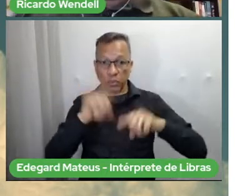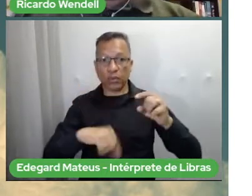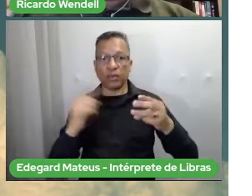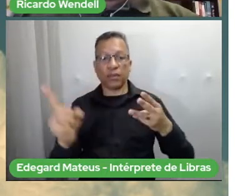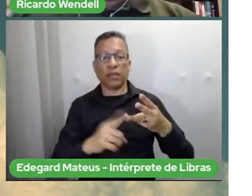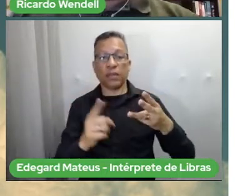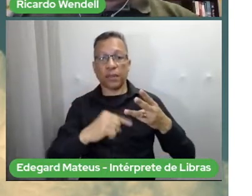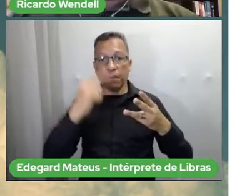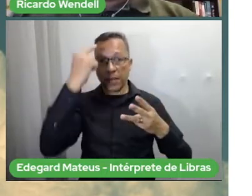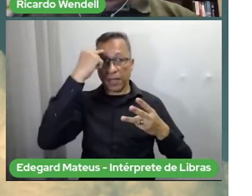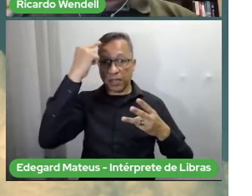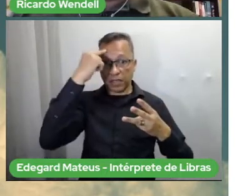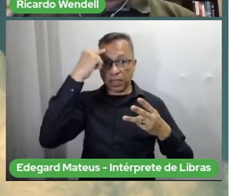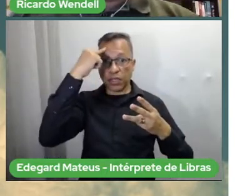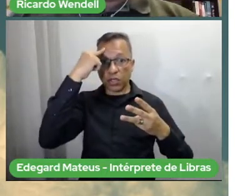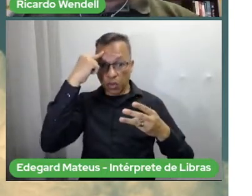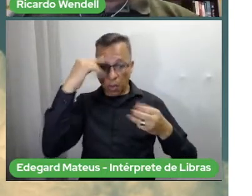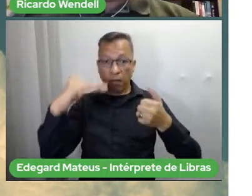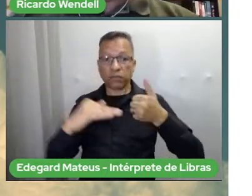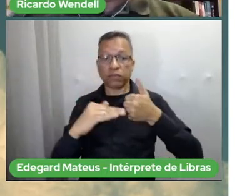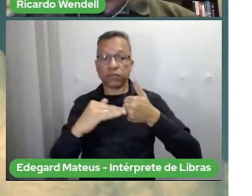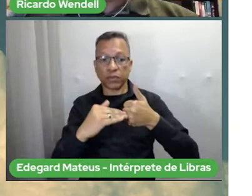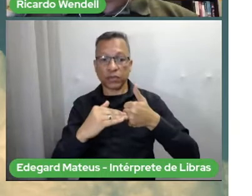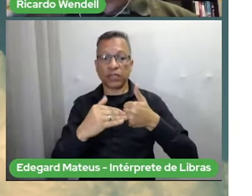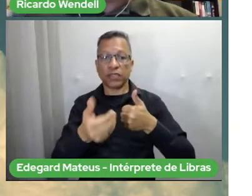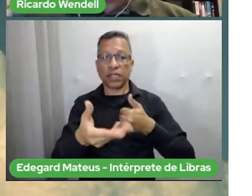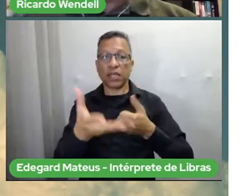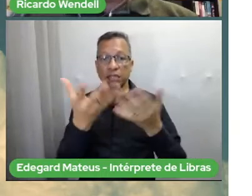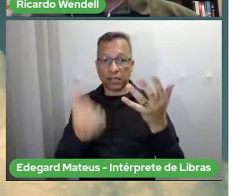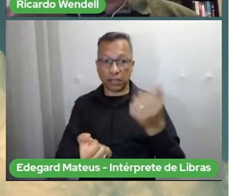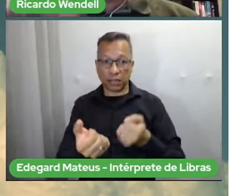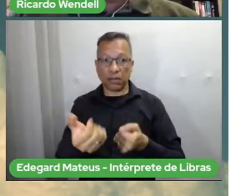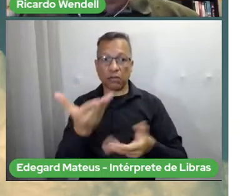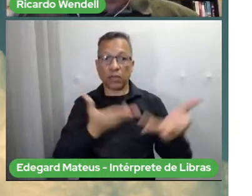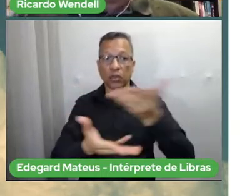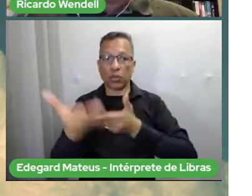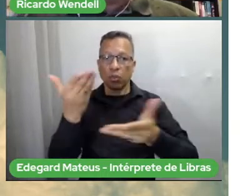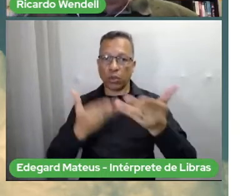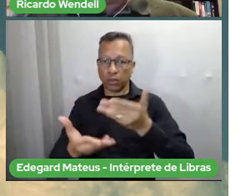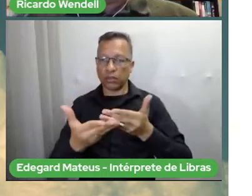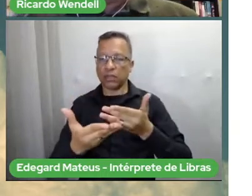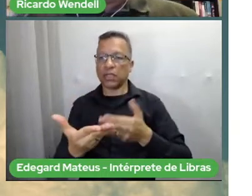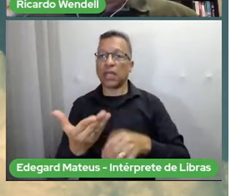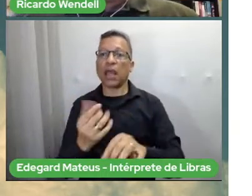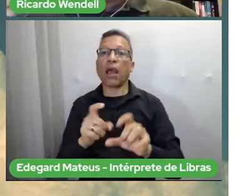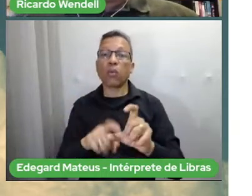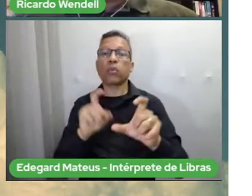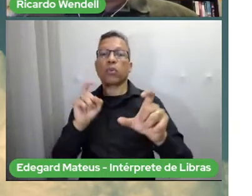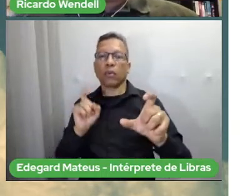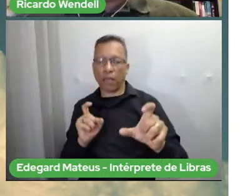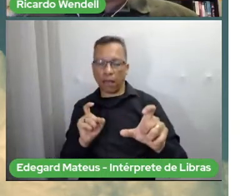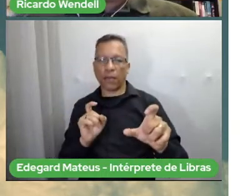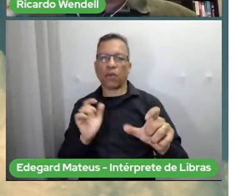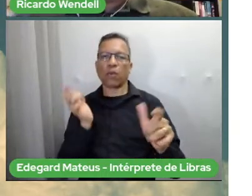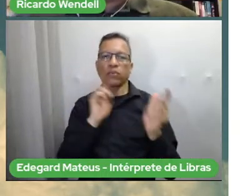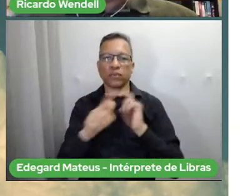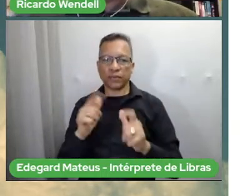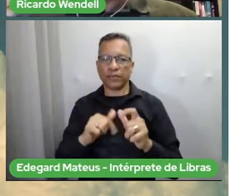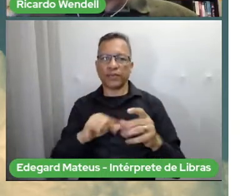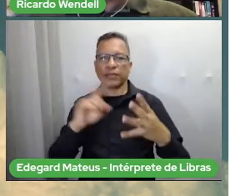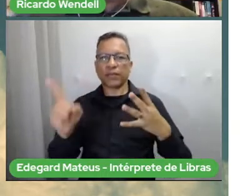em uma infraestrutura de dados self-service, ou você tem autonomia para consumi-la, e uma governança